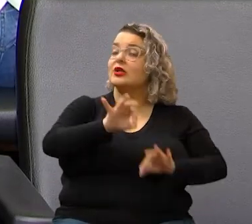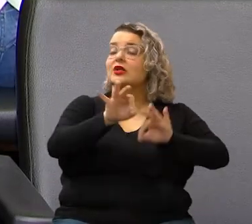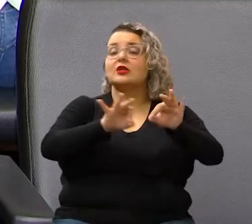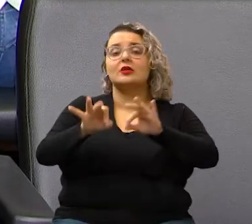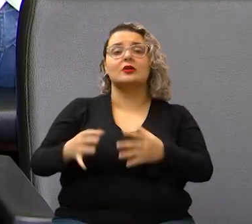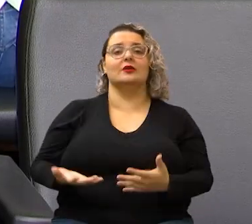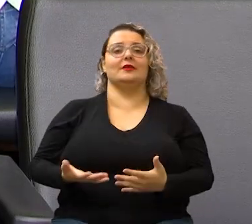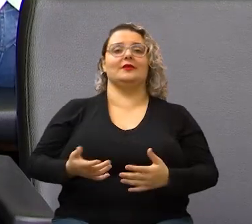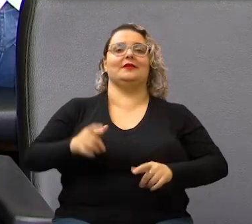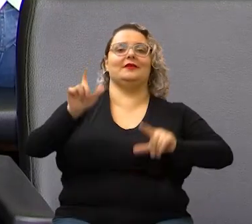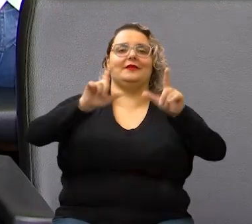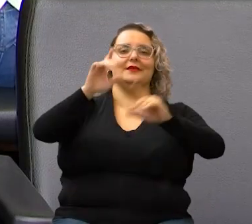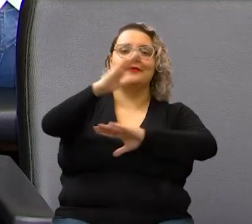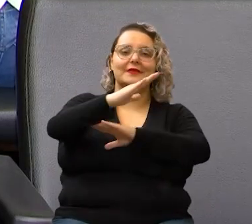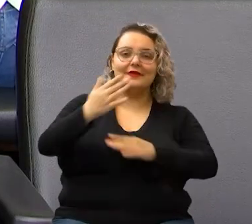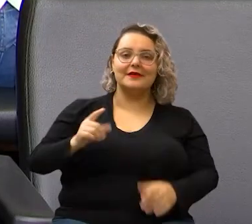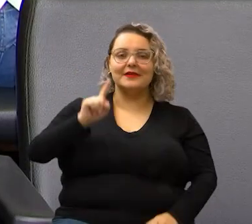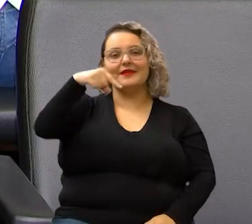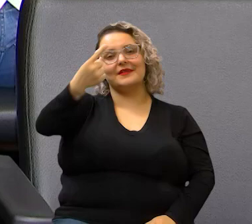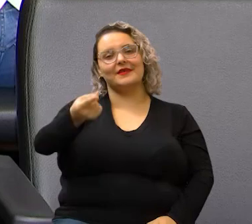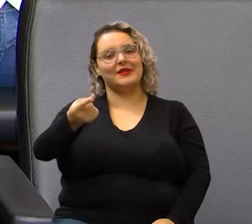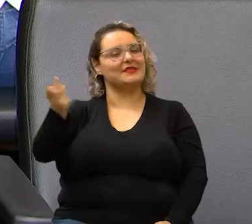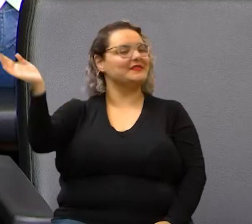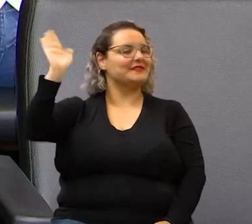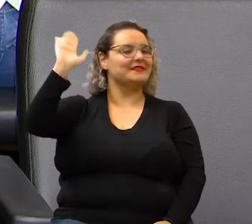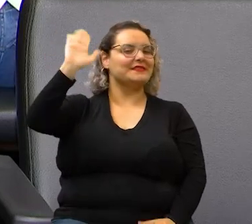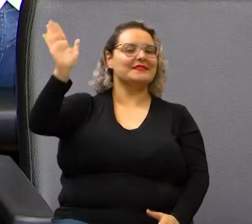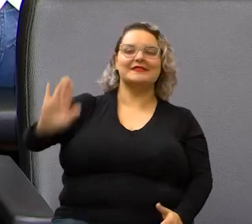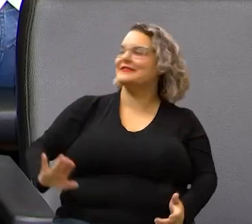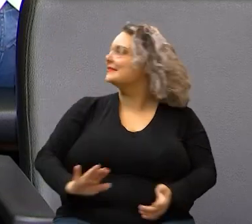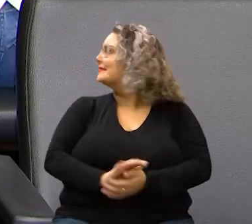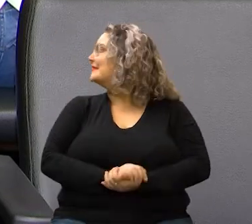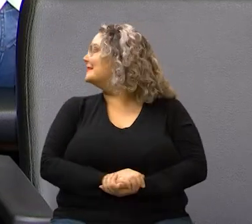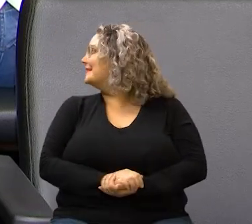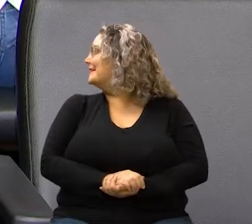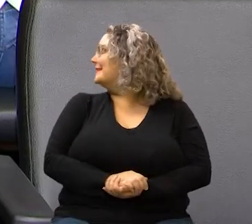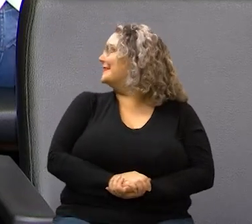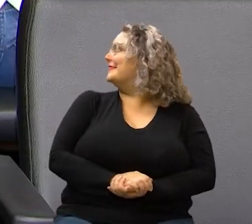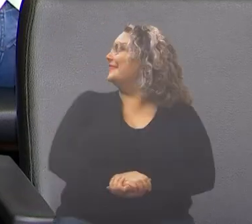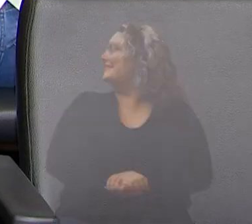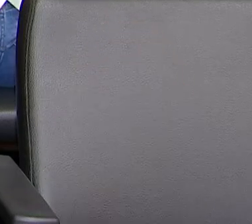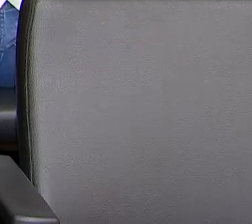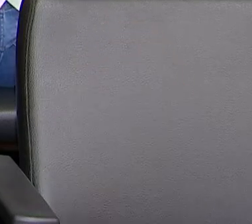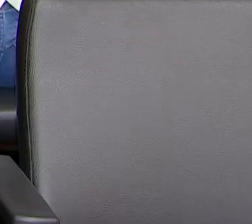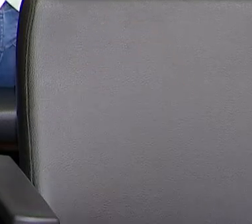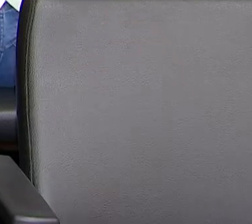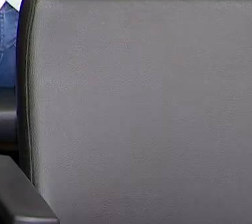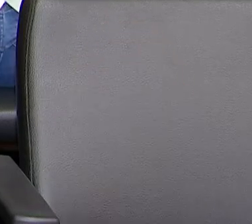Continue aqui na programação da TV Câmara Campinas e até a próxima. Tchau, tchau.